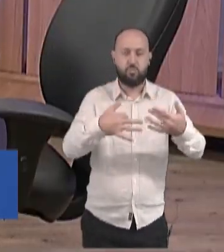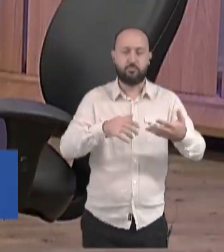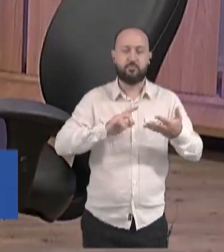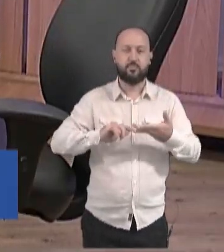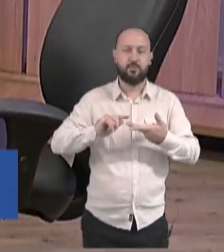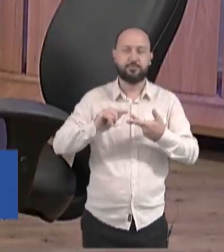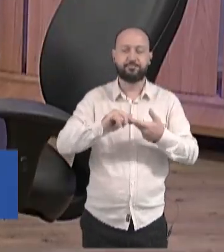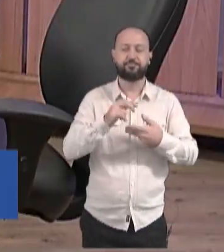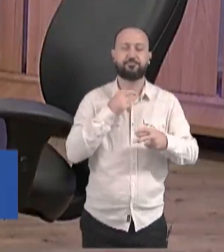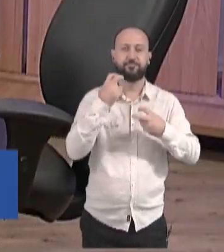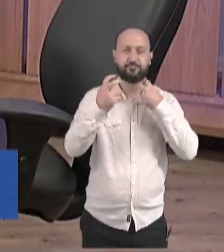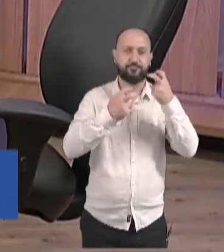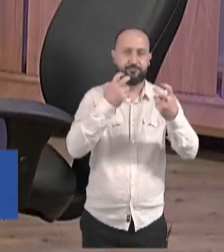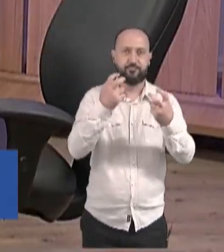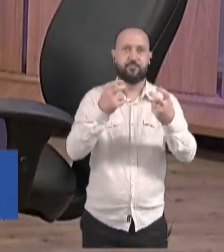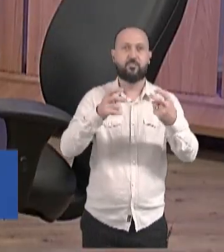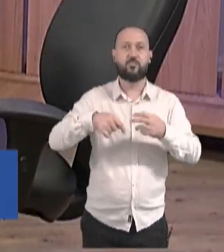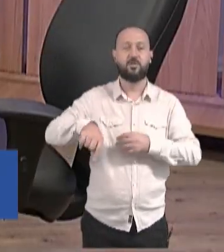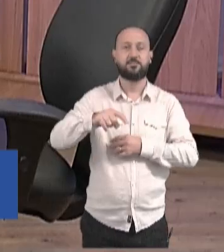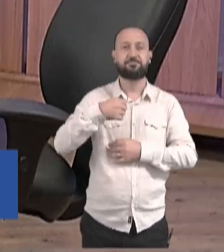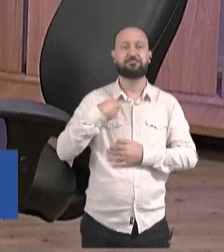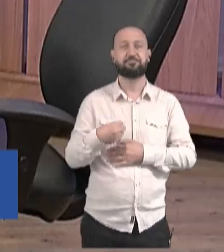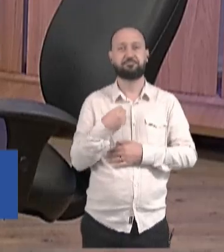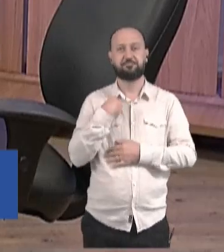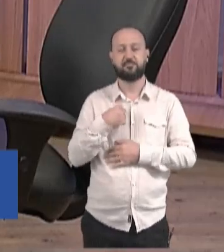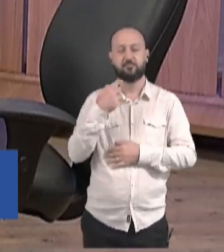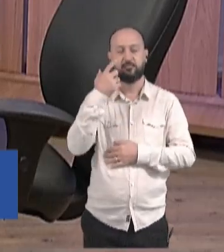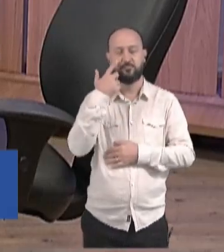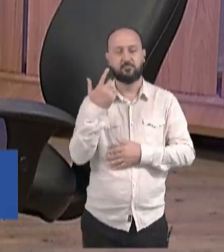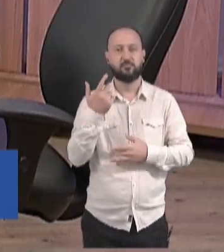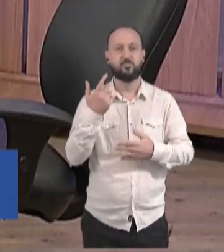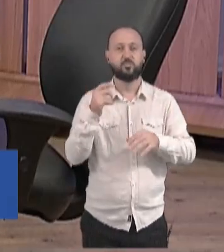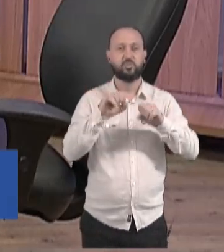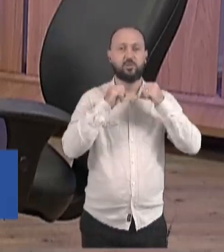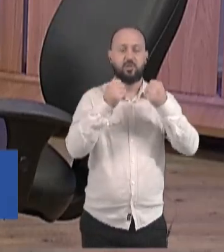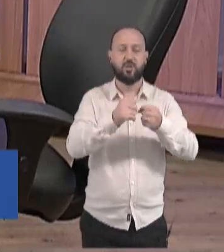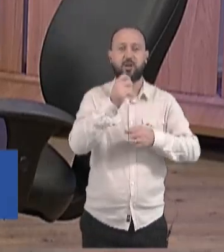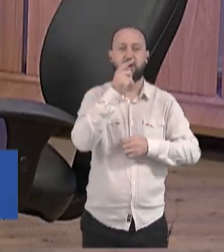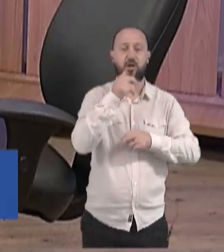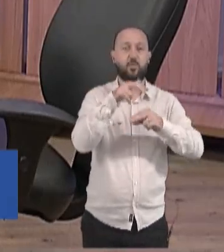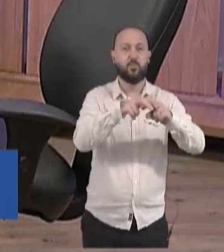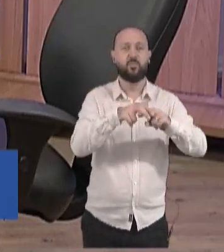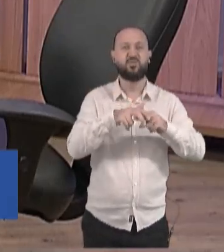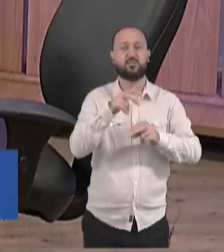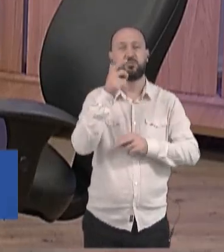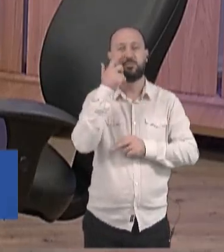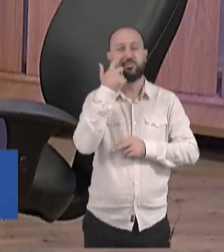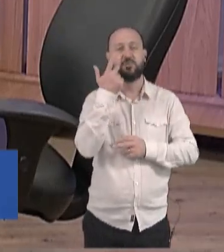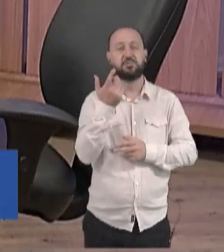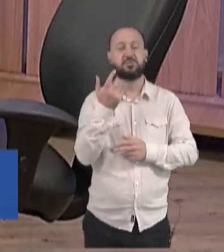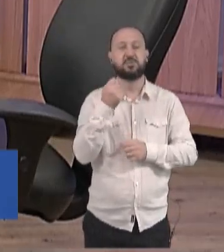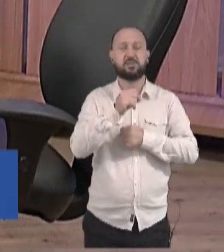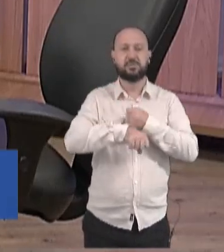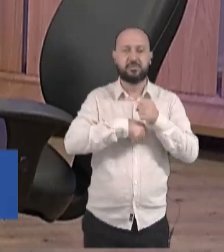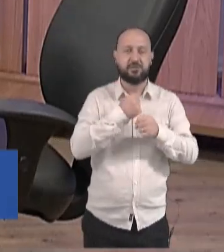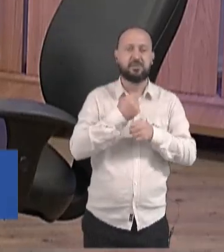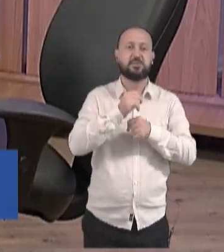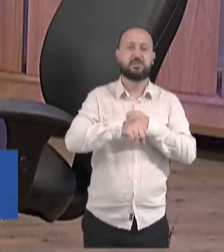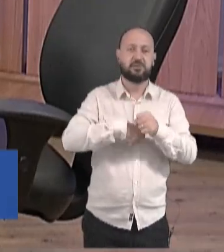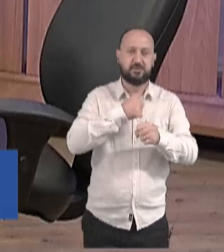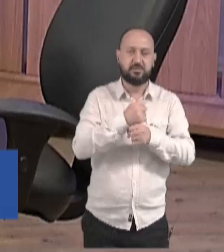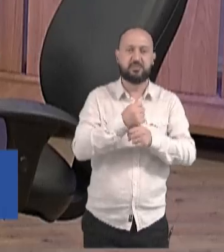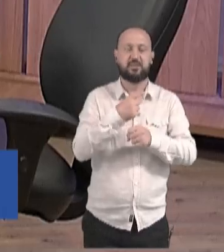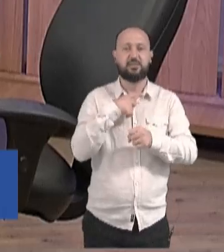pluralidade de vozes falando no Seminário da Água, e justamente por isso eu vejo, Marité, que ano a ano a gente